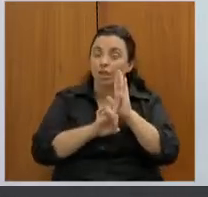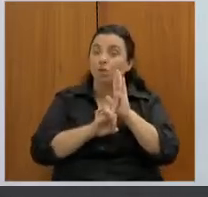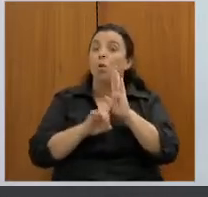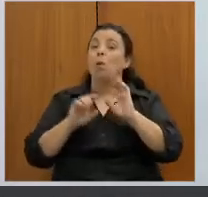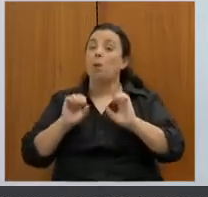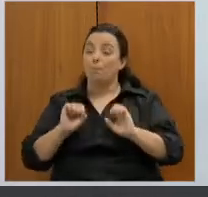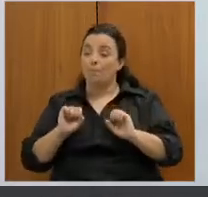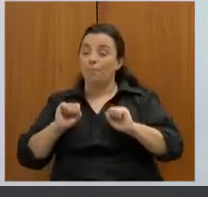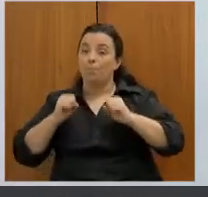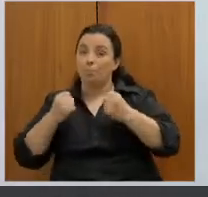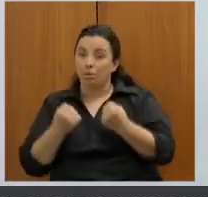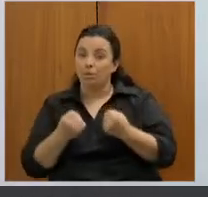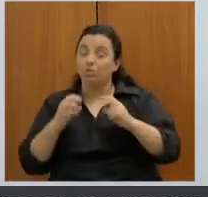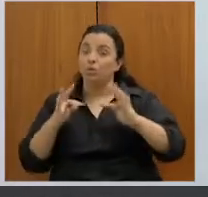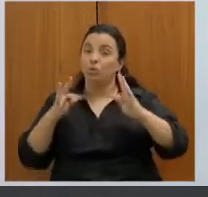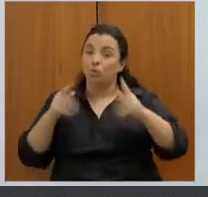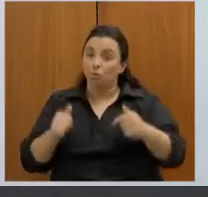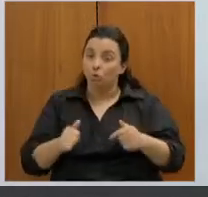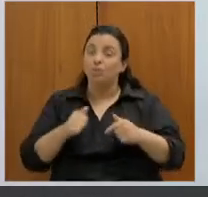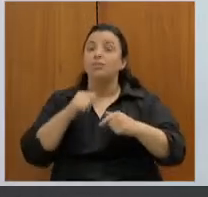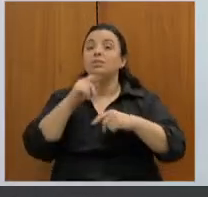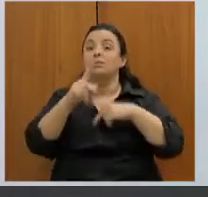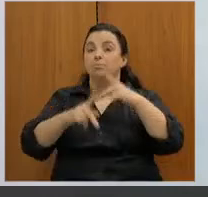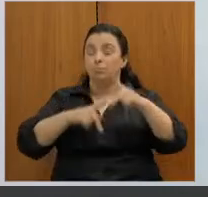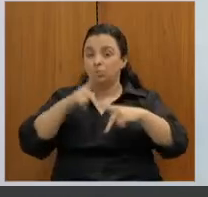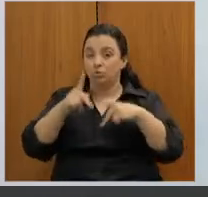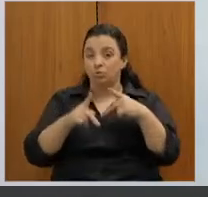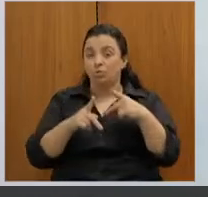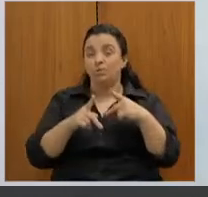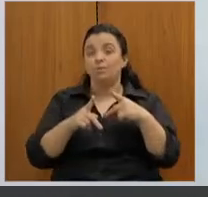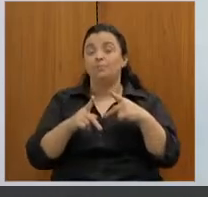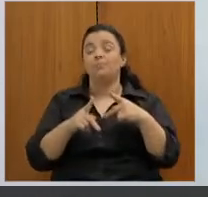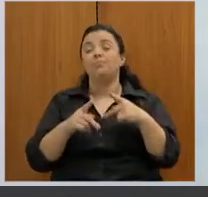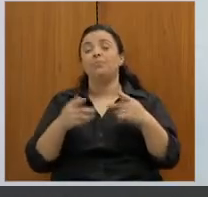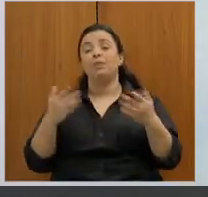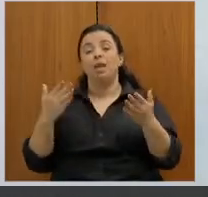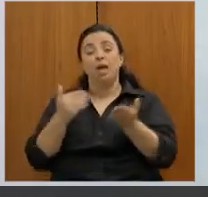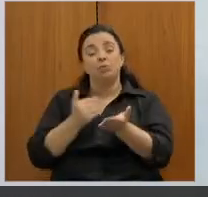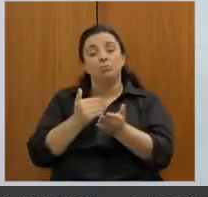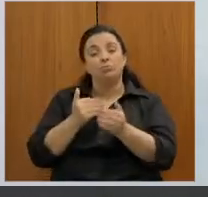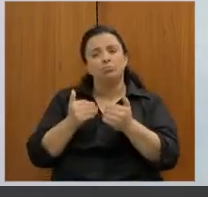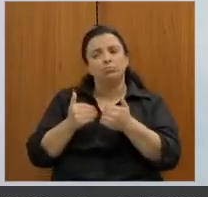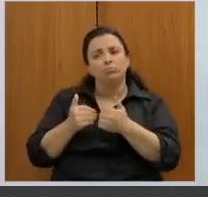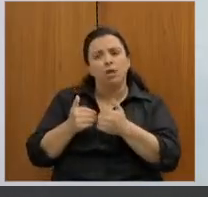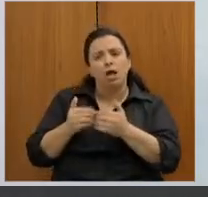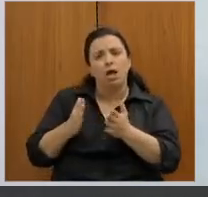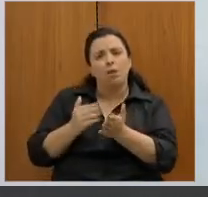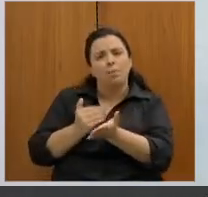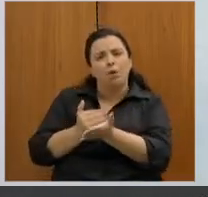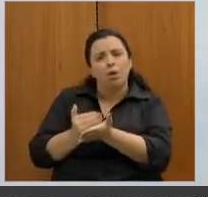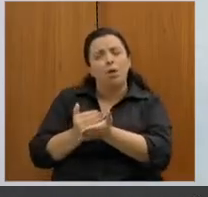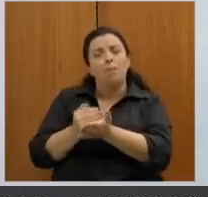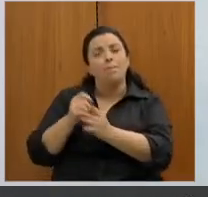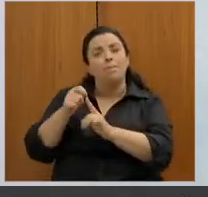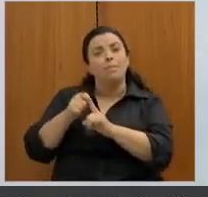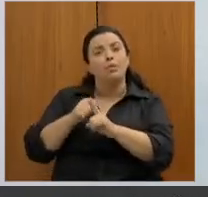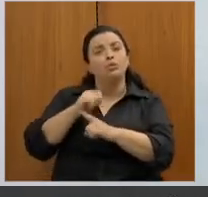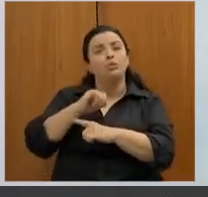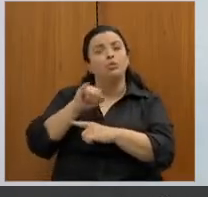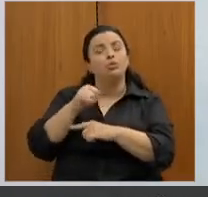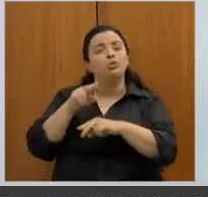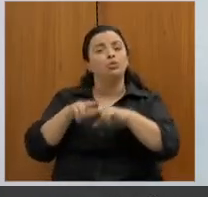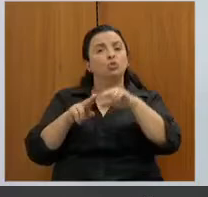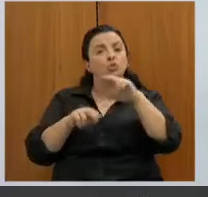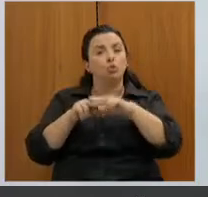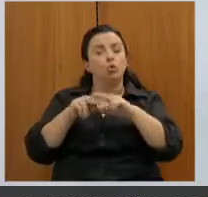e inicialmente né no mês de junho começamos aqui um projeto-piloto o projeto